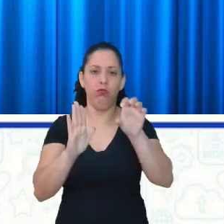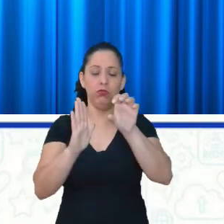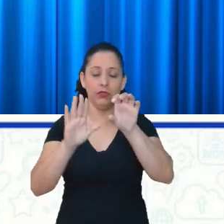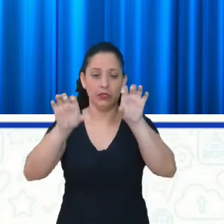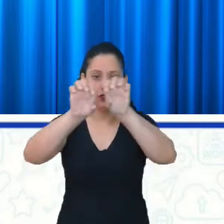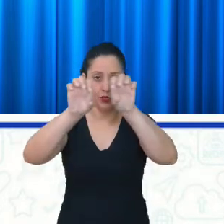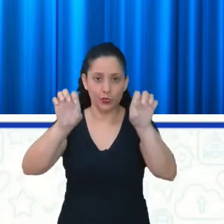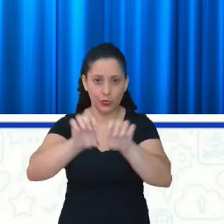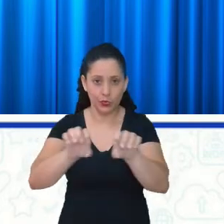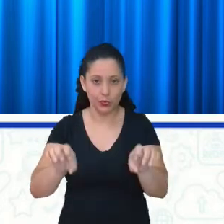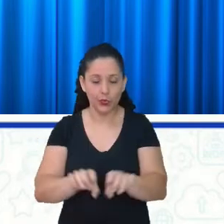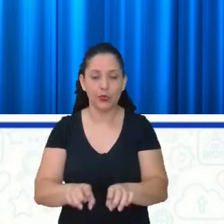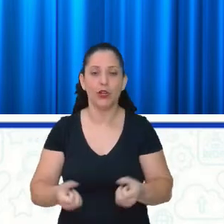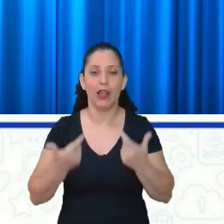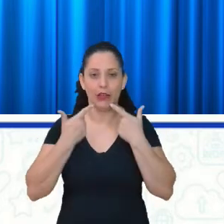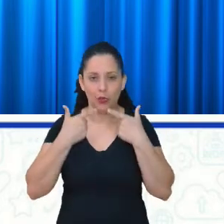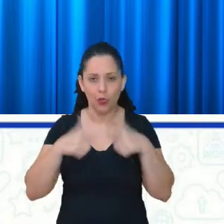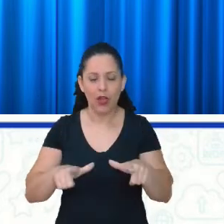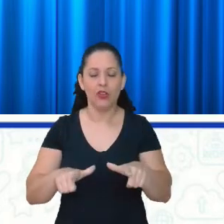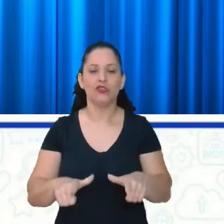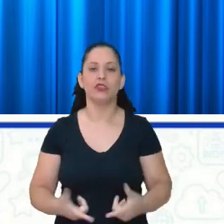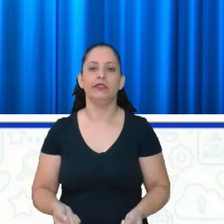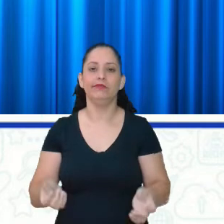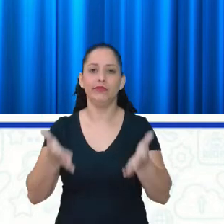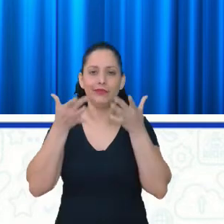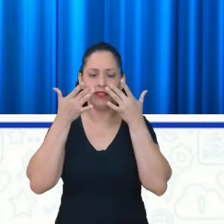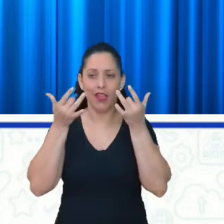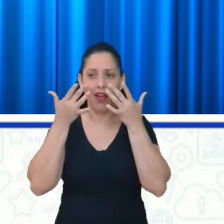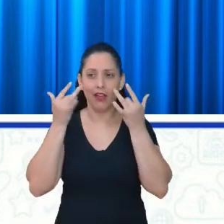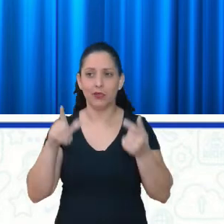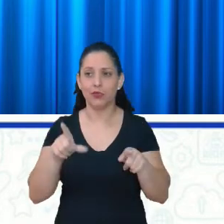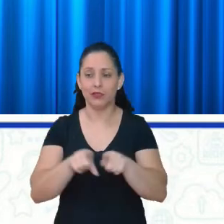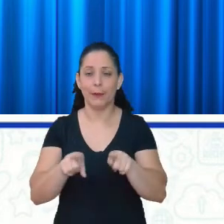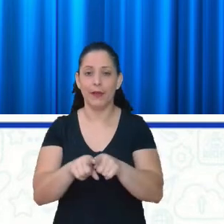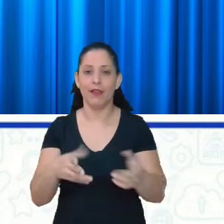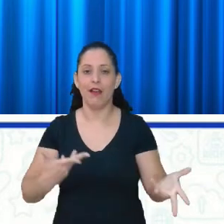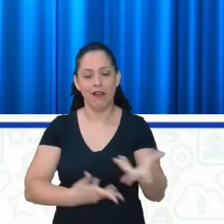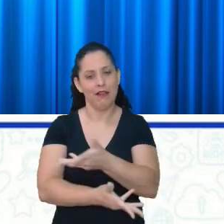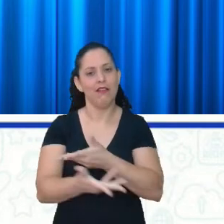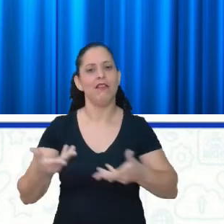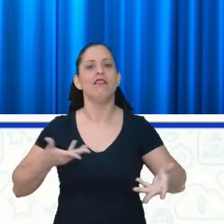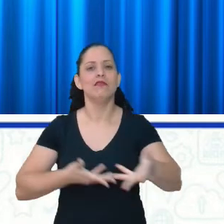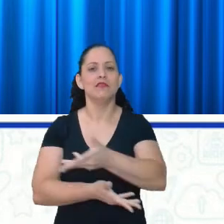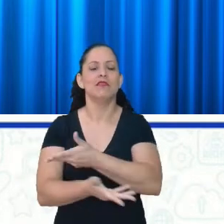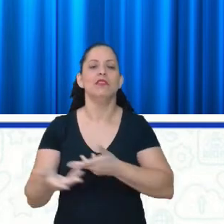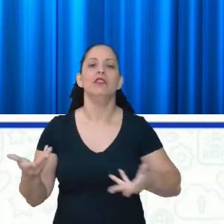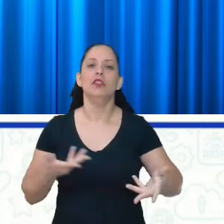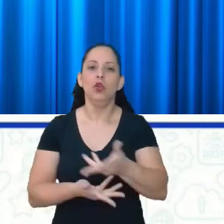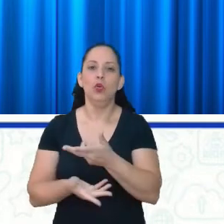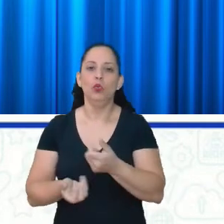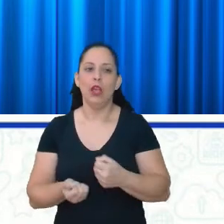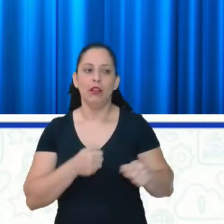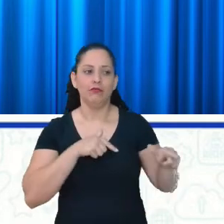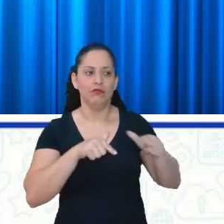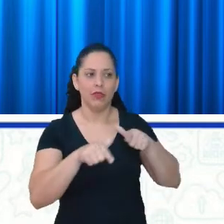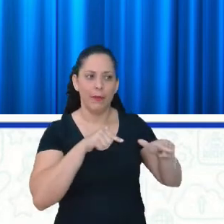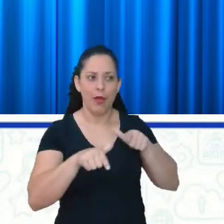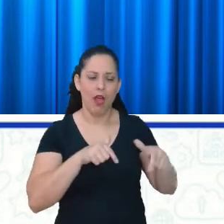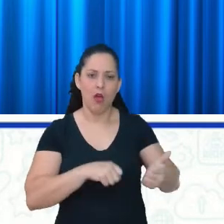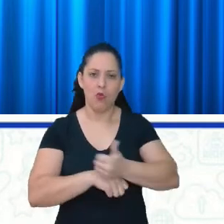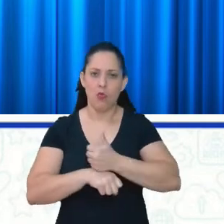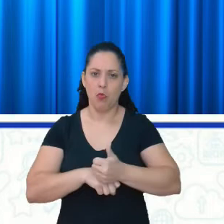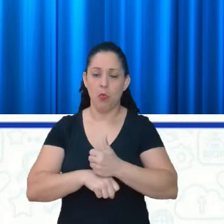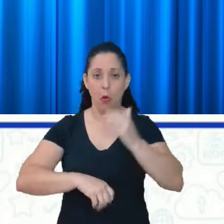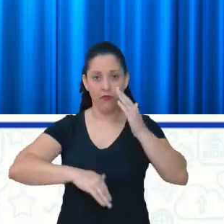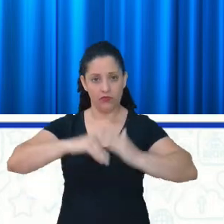linguagem, né, artística como um todo e no teatro, e a relação, até as relações de trabalho dentro do